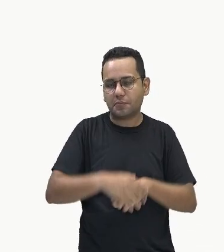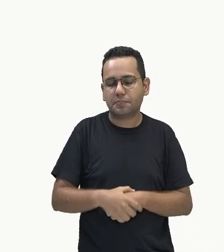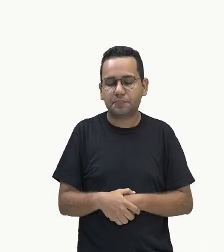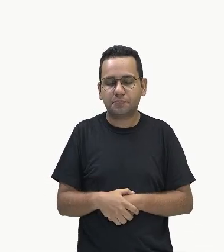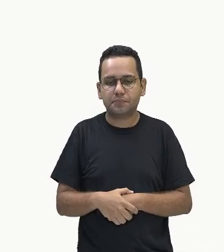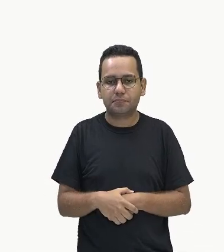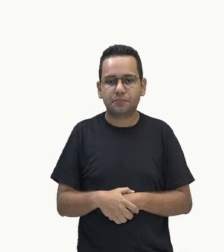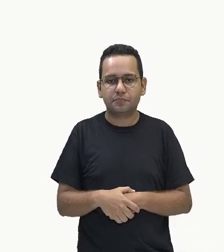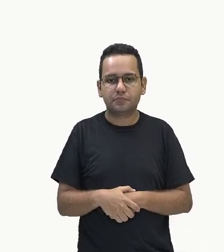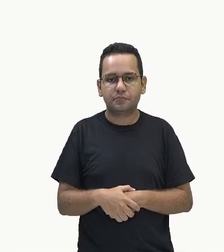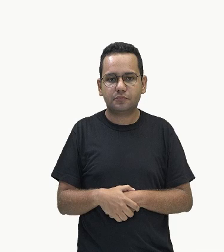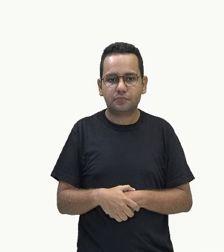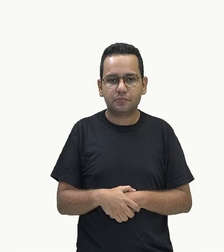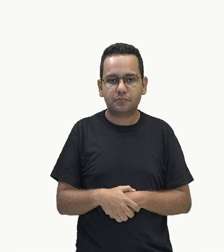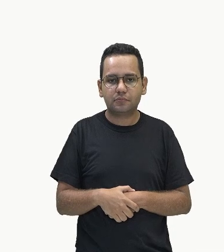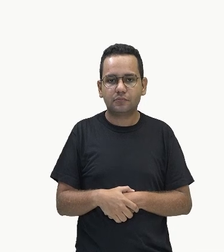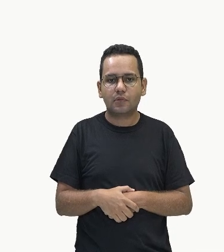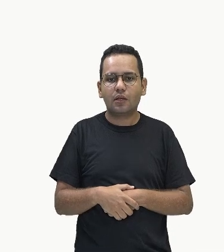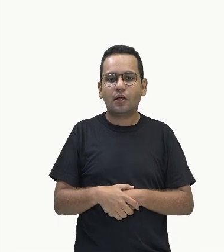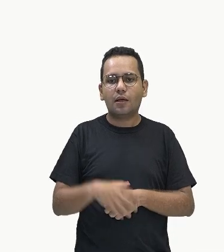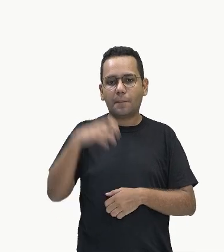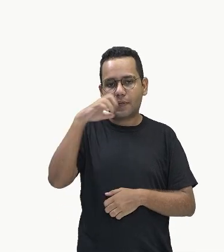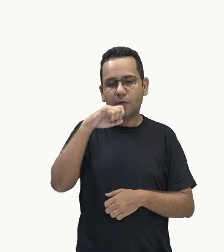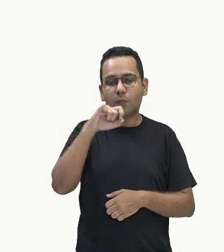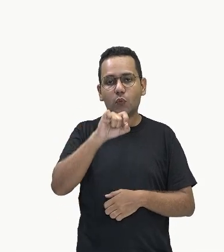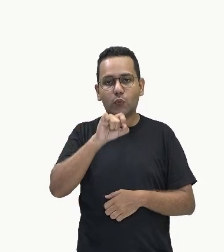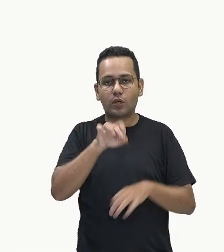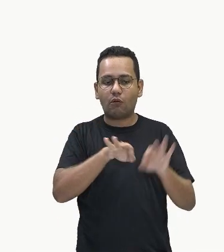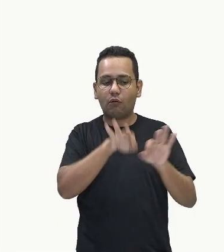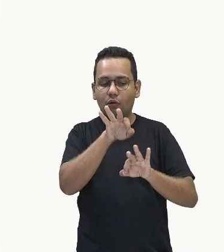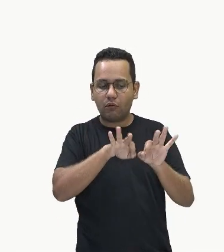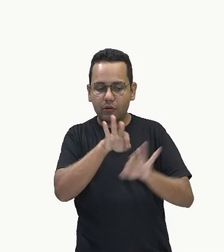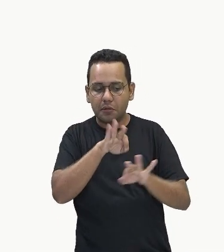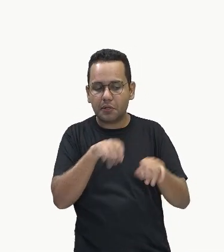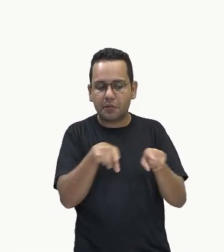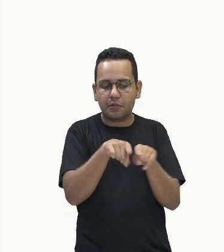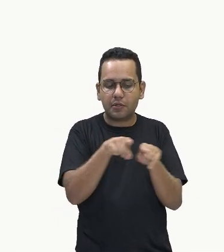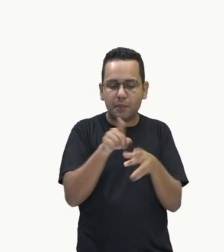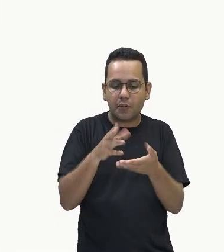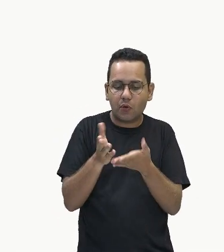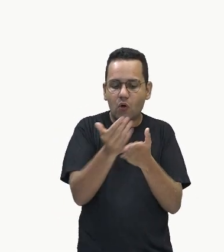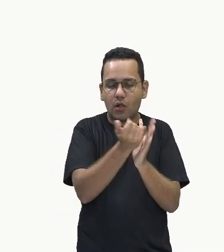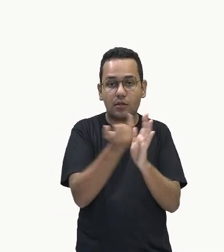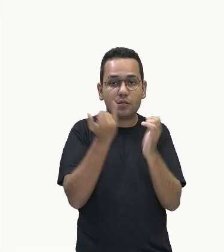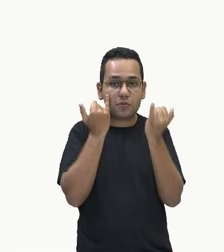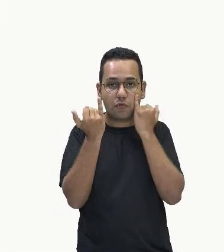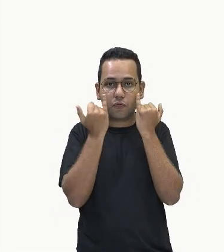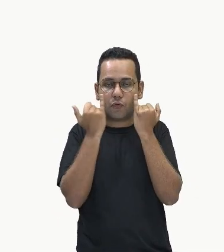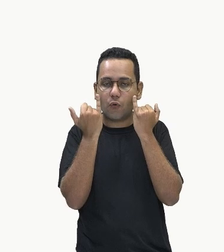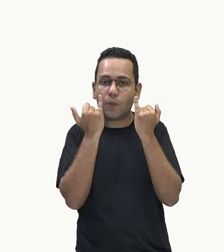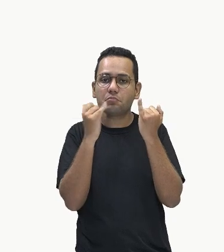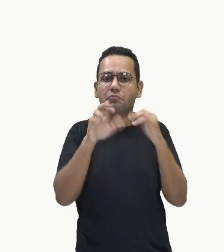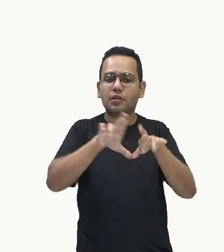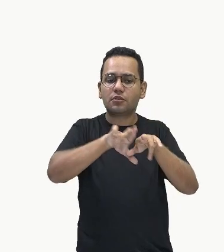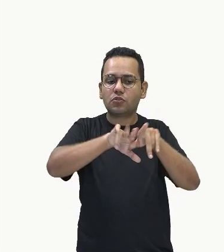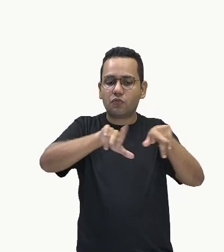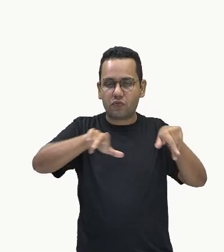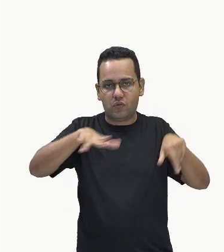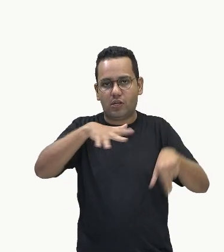Onde a gente vai aprender a organizar, né, e também coletar dados em diferentes